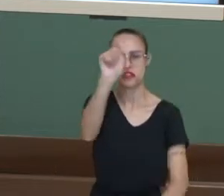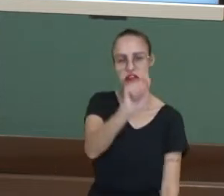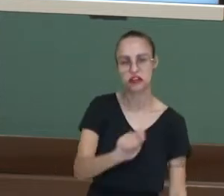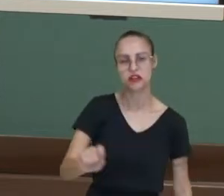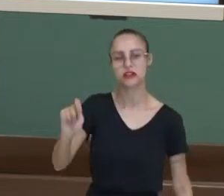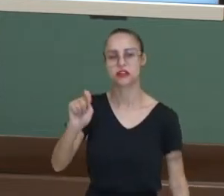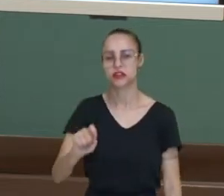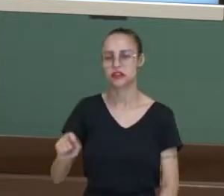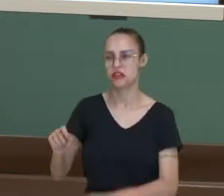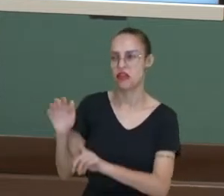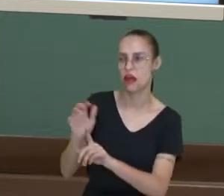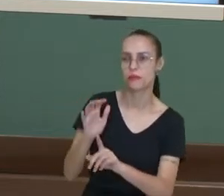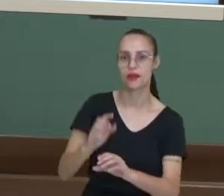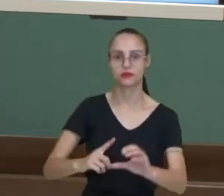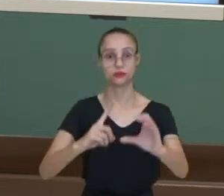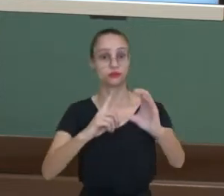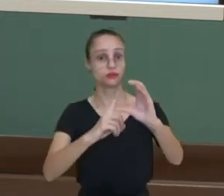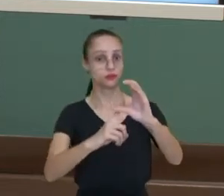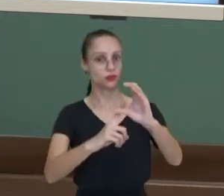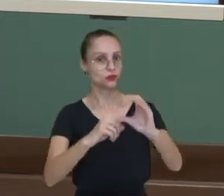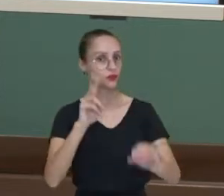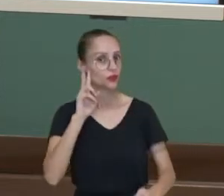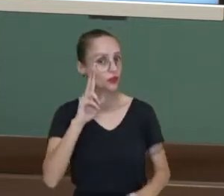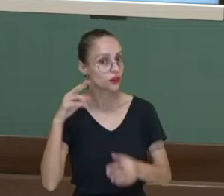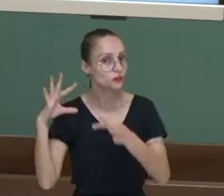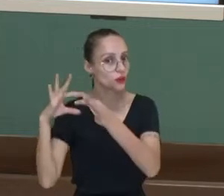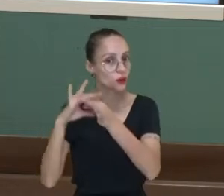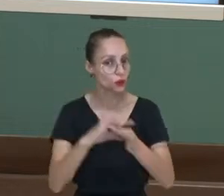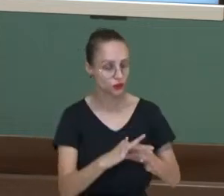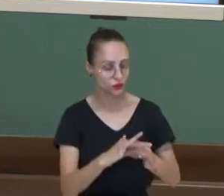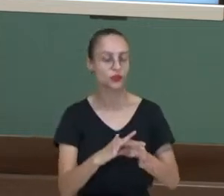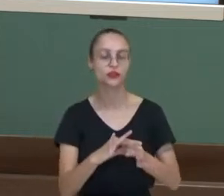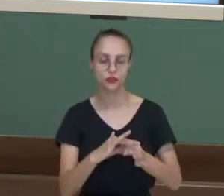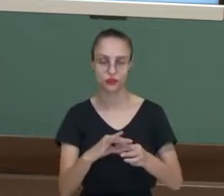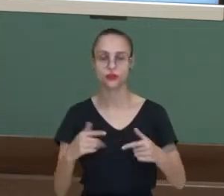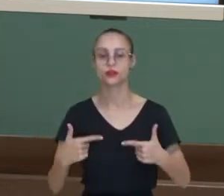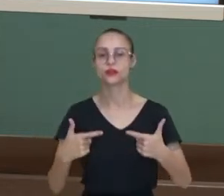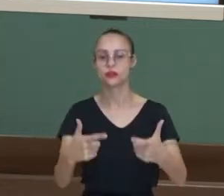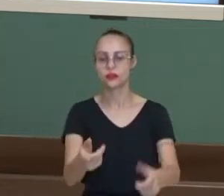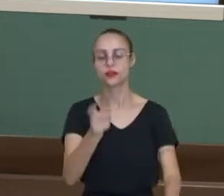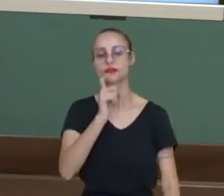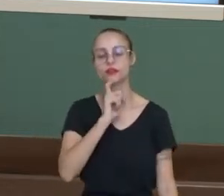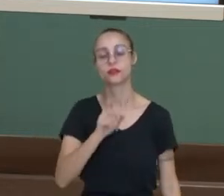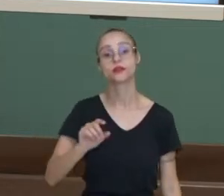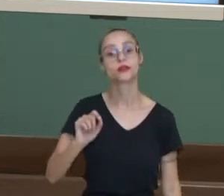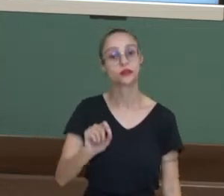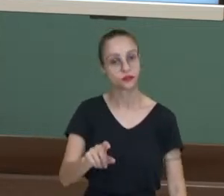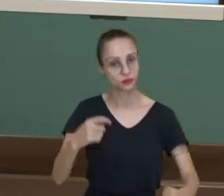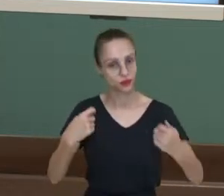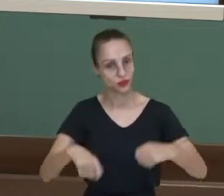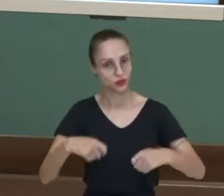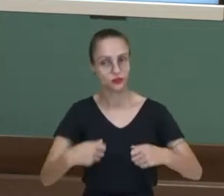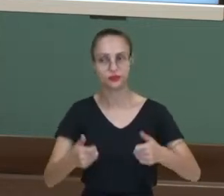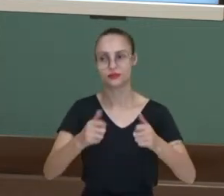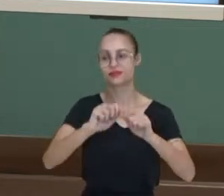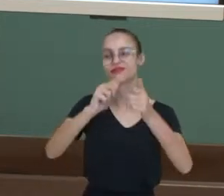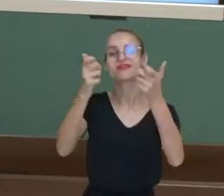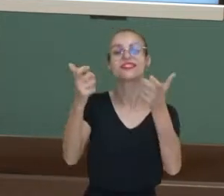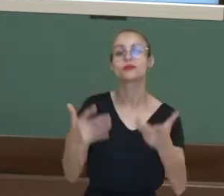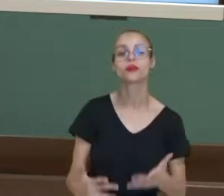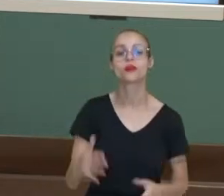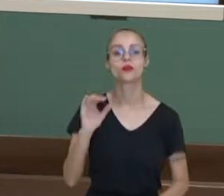ameaça do comunismo. Lembre-se do contexto de Guerra Fria aí. Então, isso era necessário como justificativa